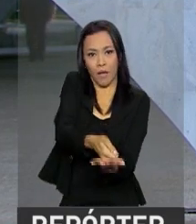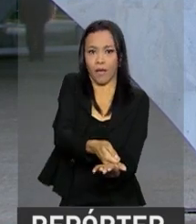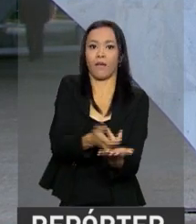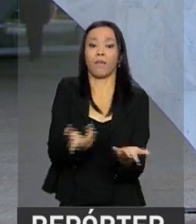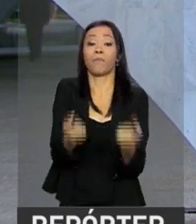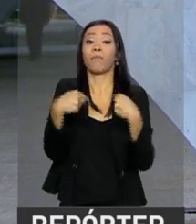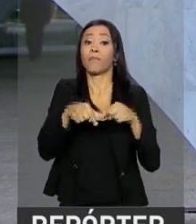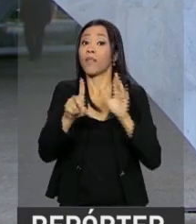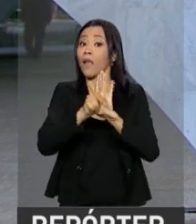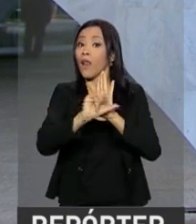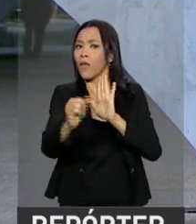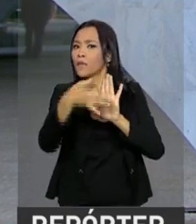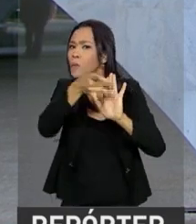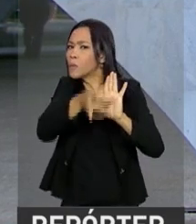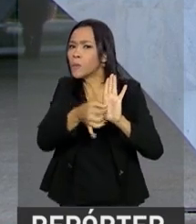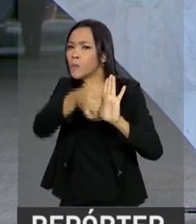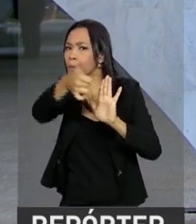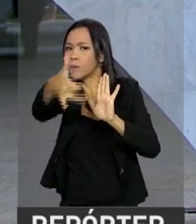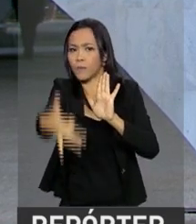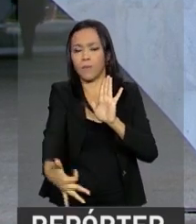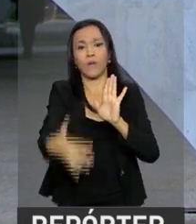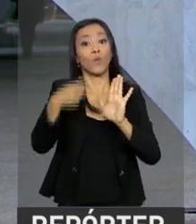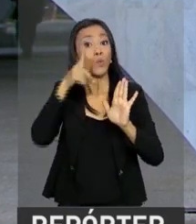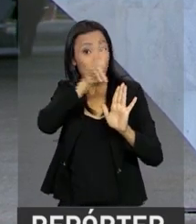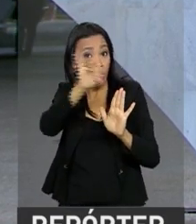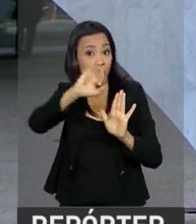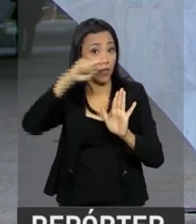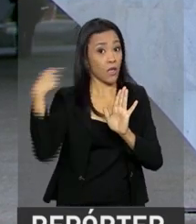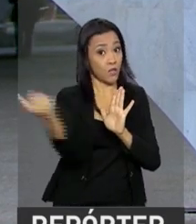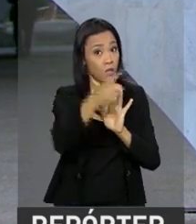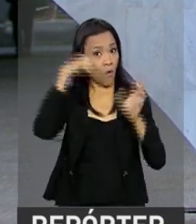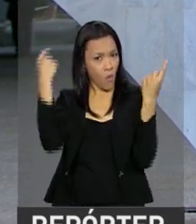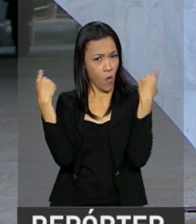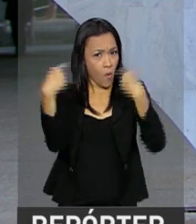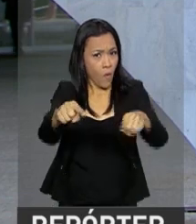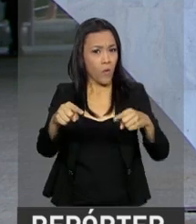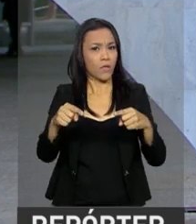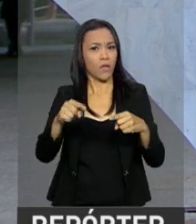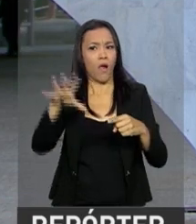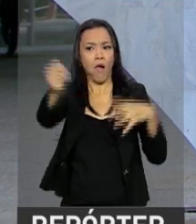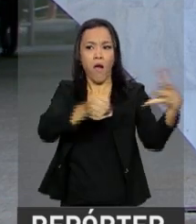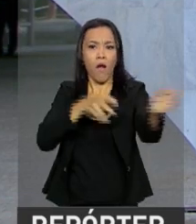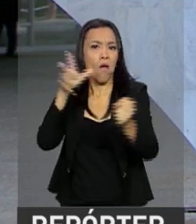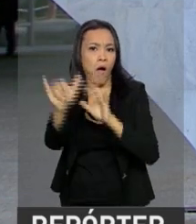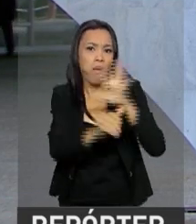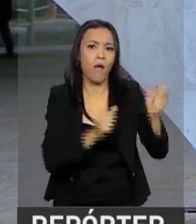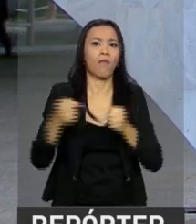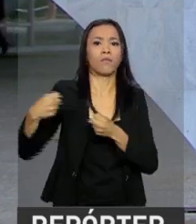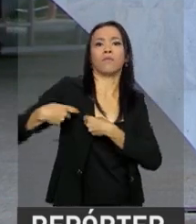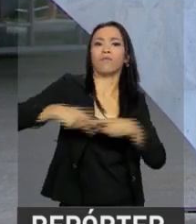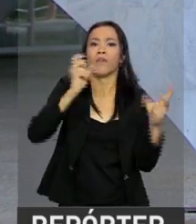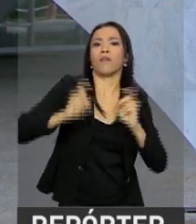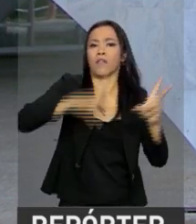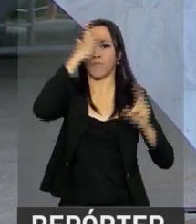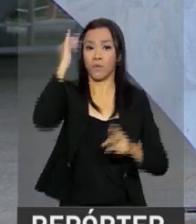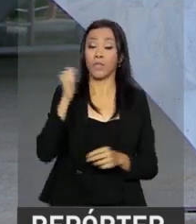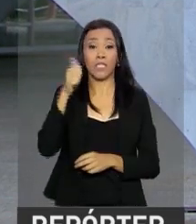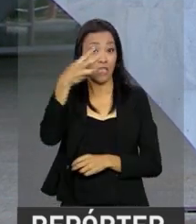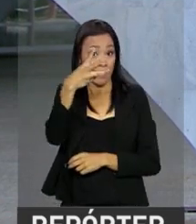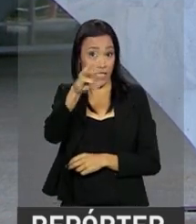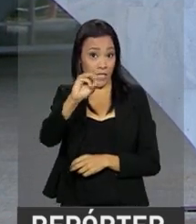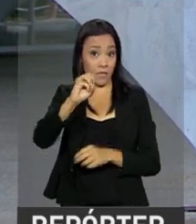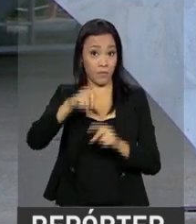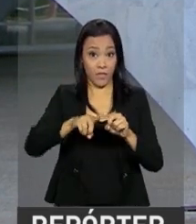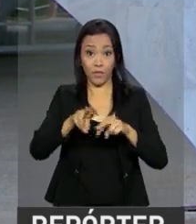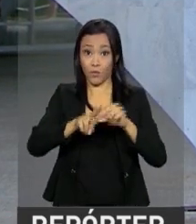na lei aí está prevista a criação do Dia Nacional do Enfrentamento ao Tráfico de Pessoas no país em 30 de julho. Zé